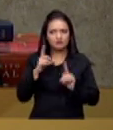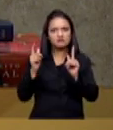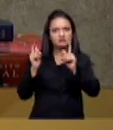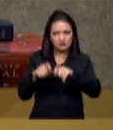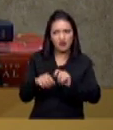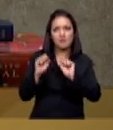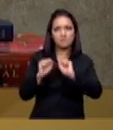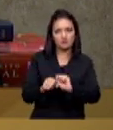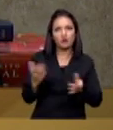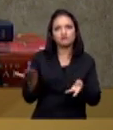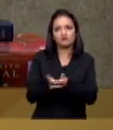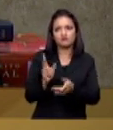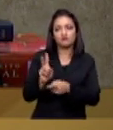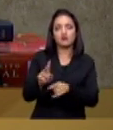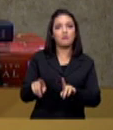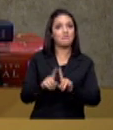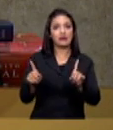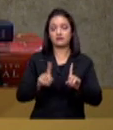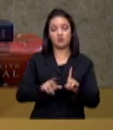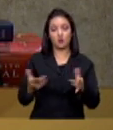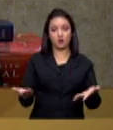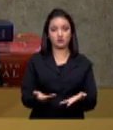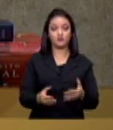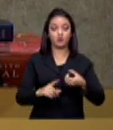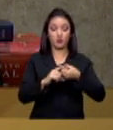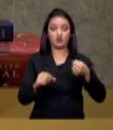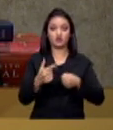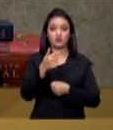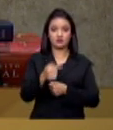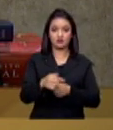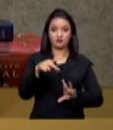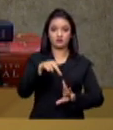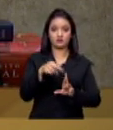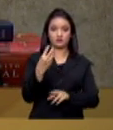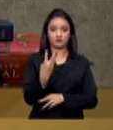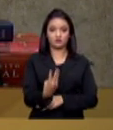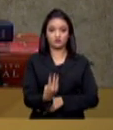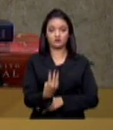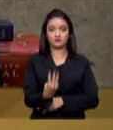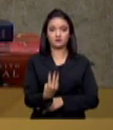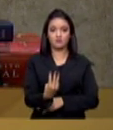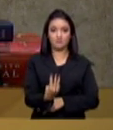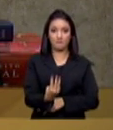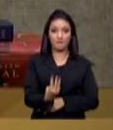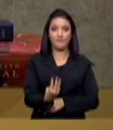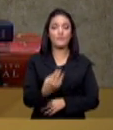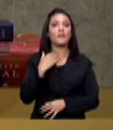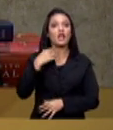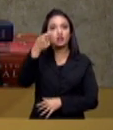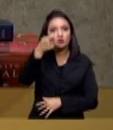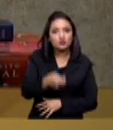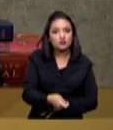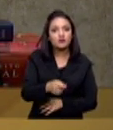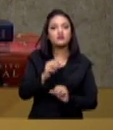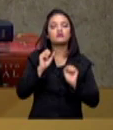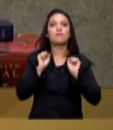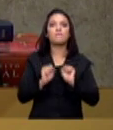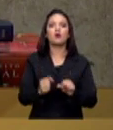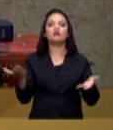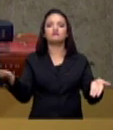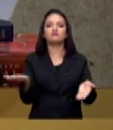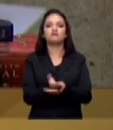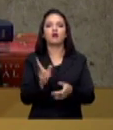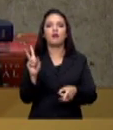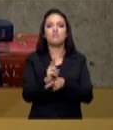caso específico. Com relação ao artigo 7º, inciso 3º, no sentido que o juiz pode deferir a